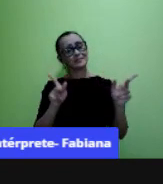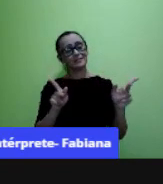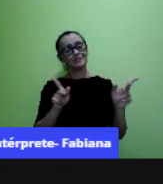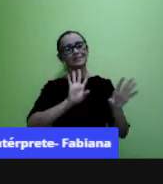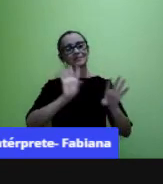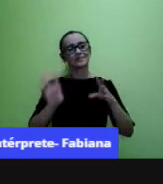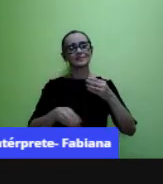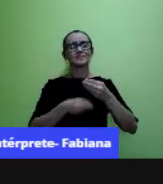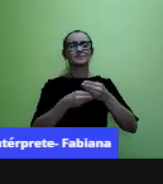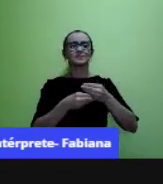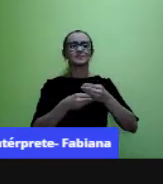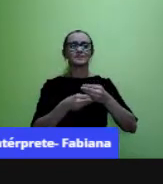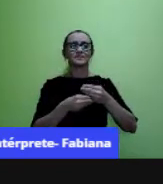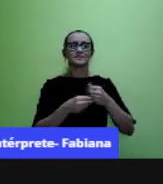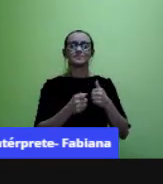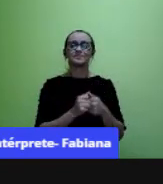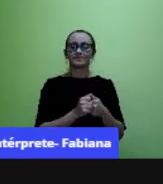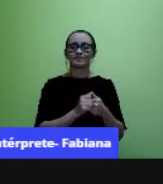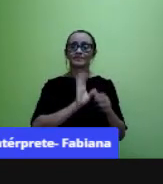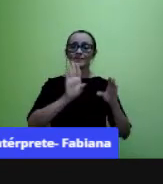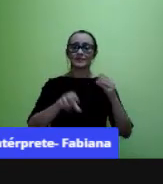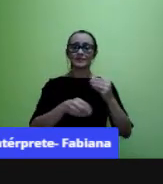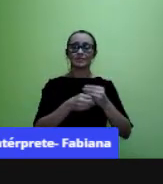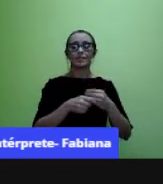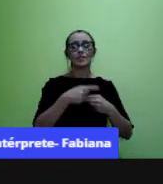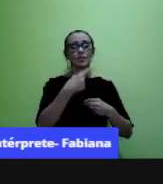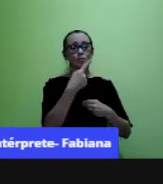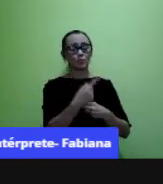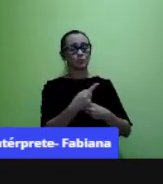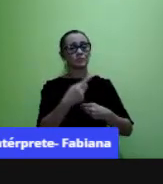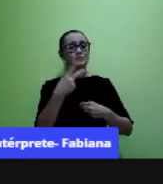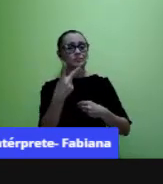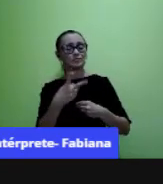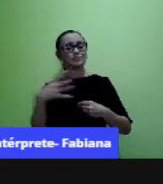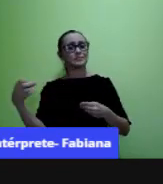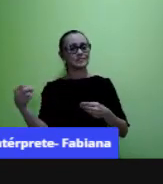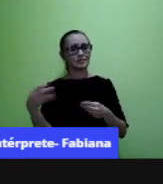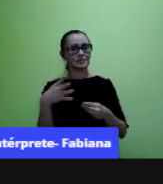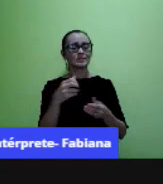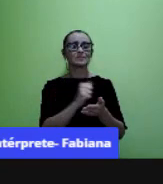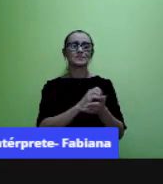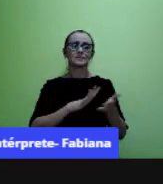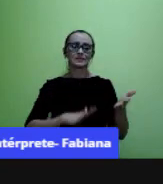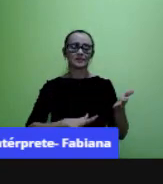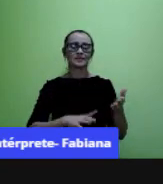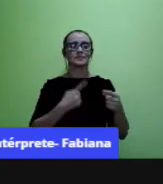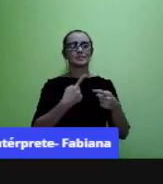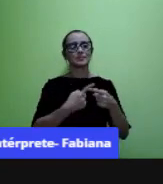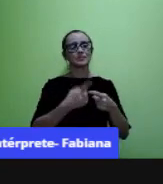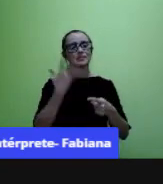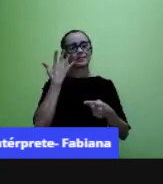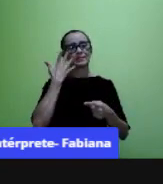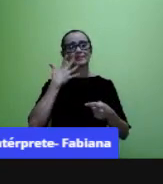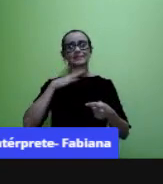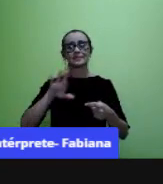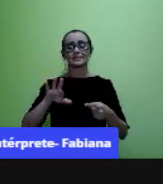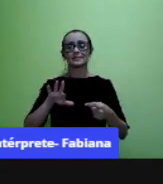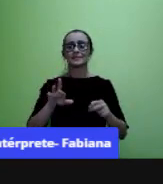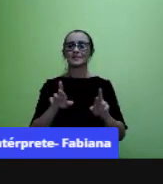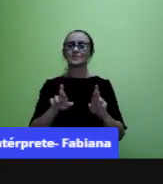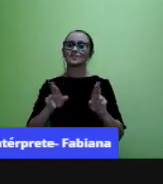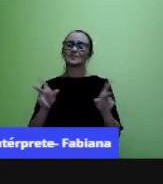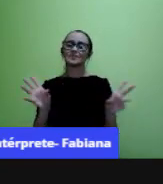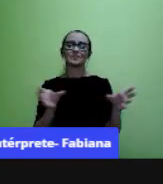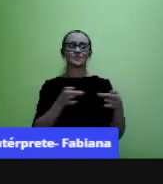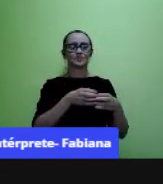coloquei aqui, acrescentar 1 ou 2 novas atividades. Porque, como eu acabei de falar, essa criança não é igual à do grupo 4.